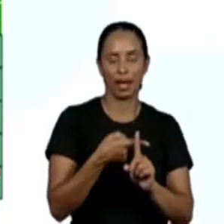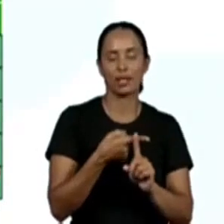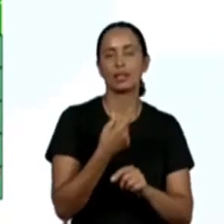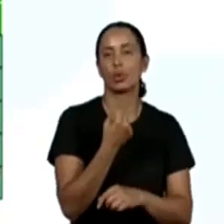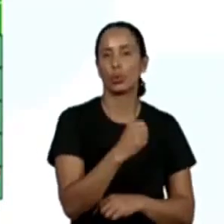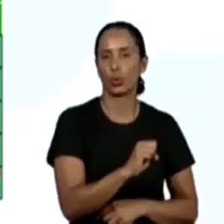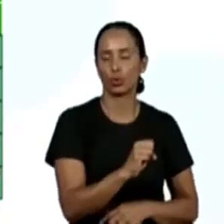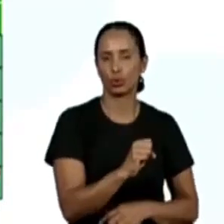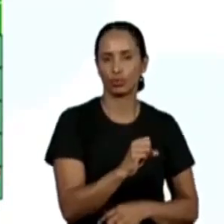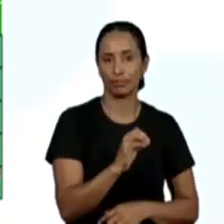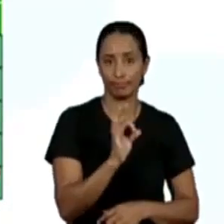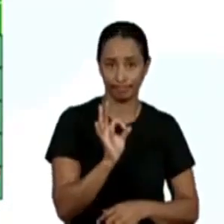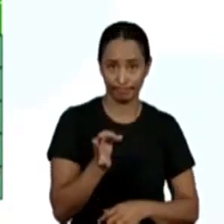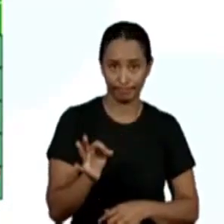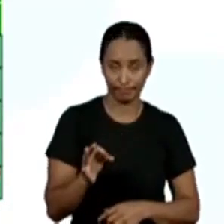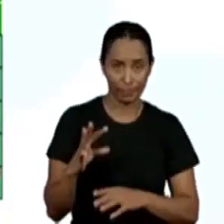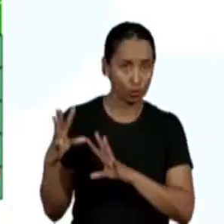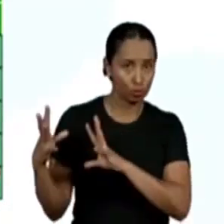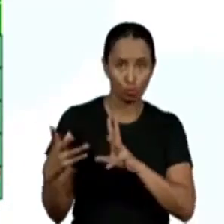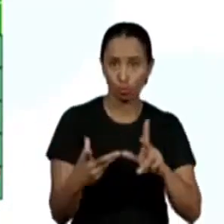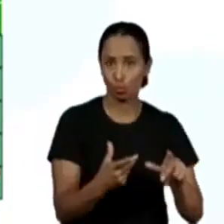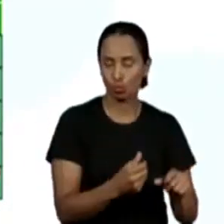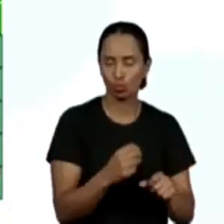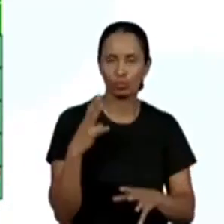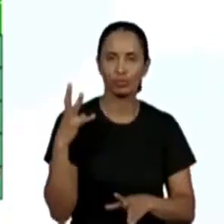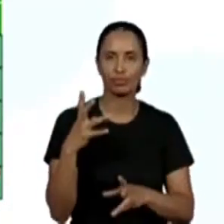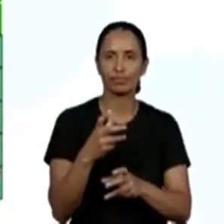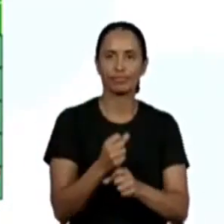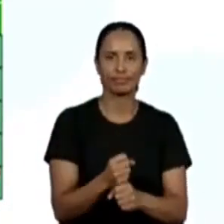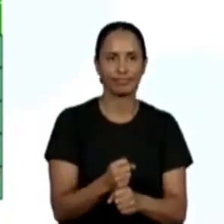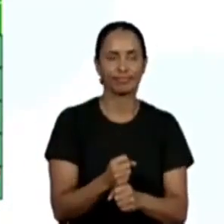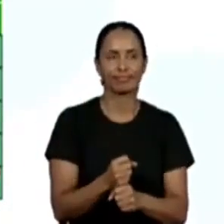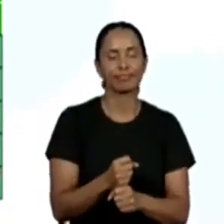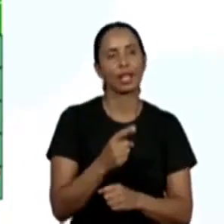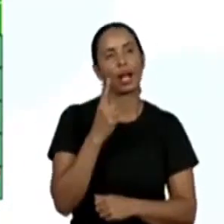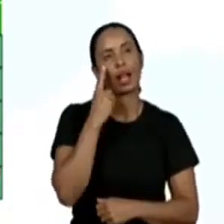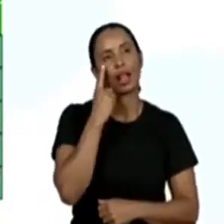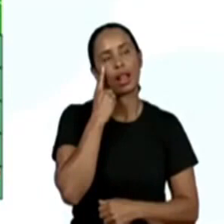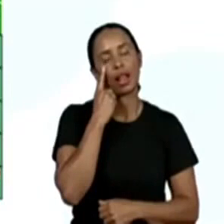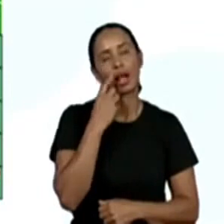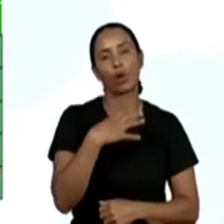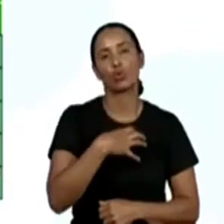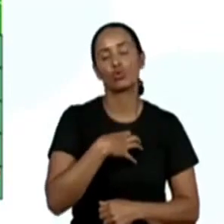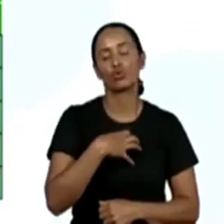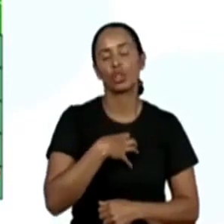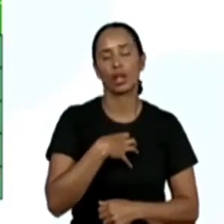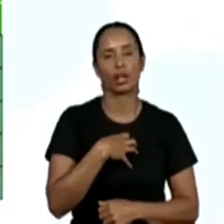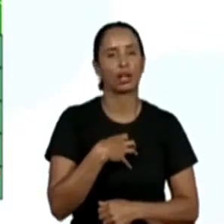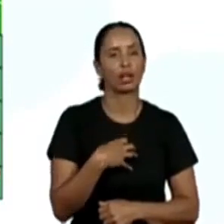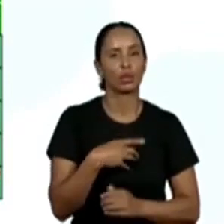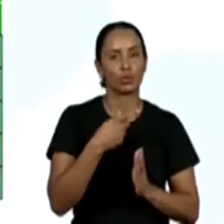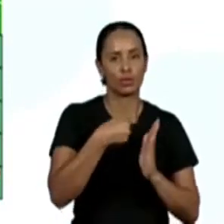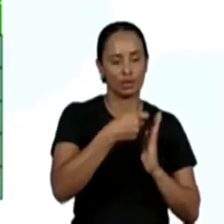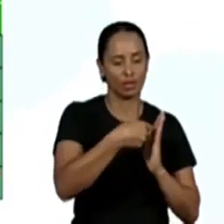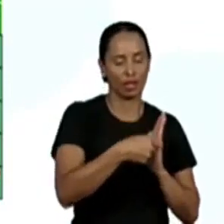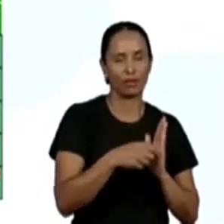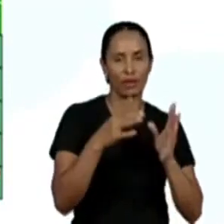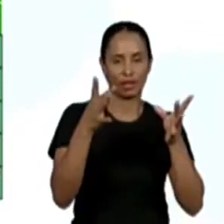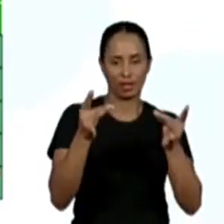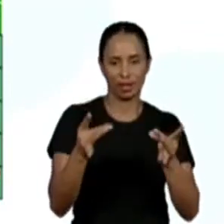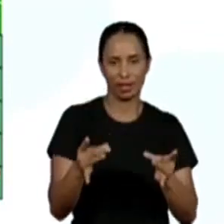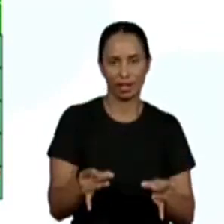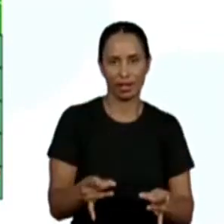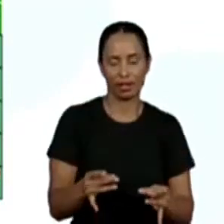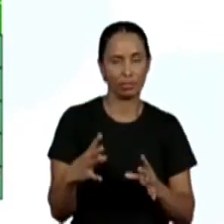8. Quando eu somo todos esses números, ó, como eu escrevi de forma cada um, né? Quando eu somo todos esses